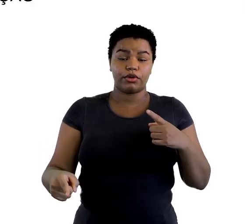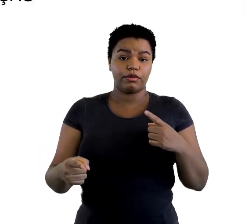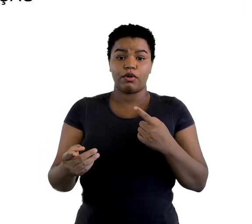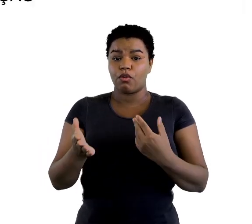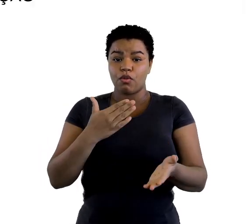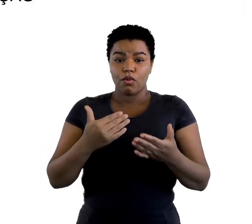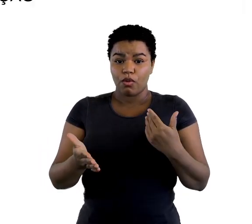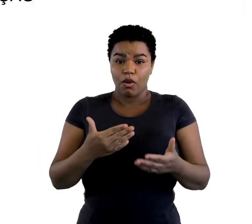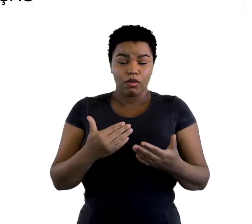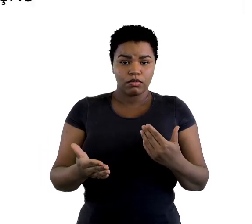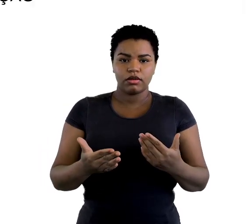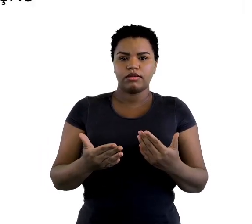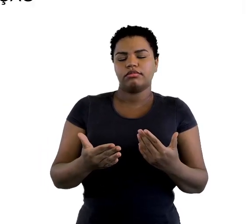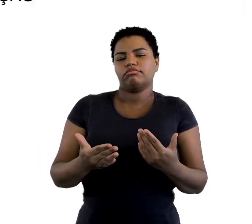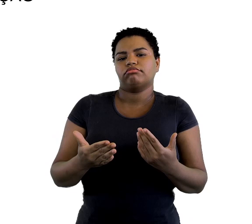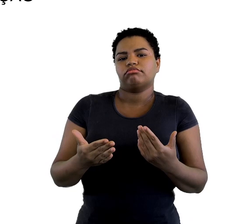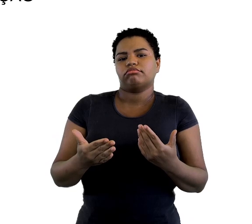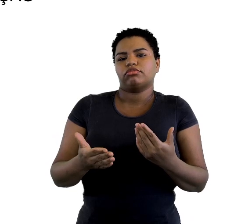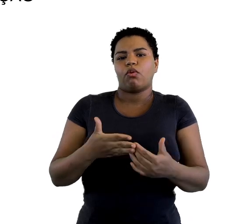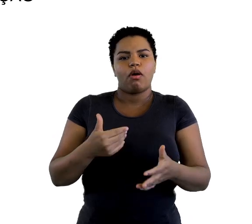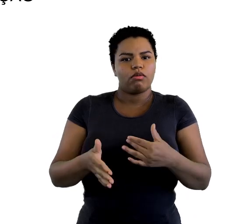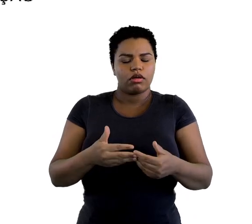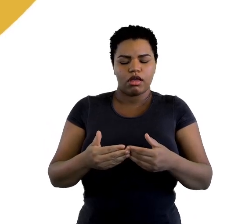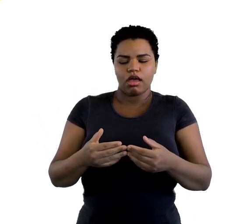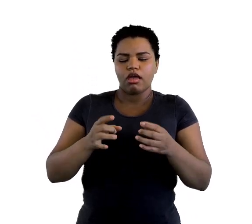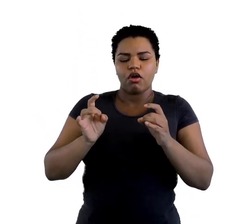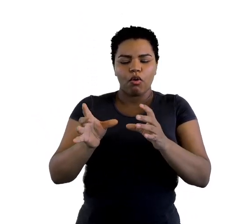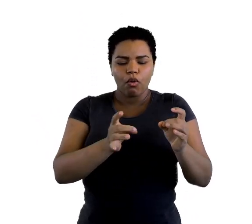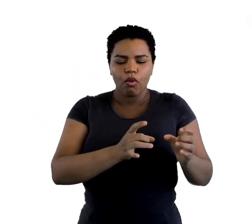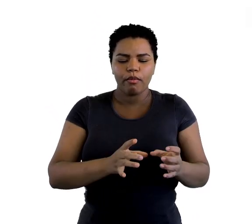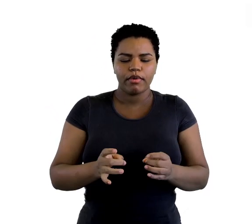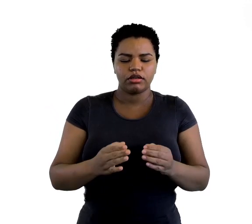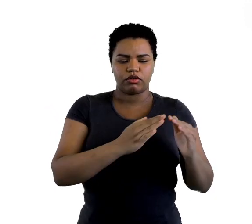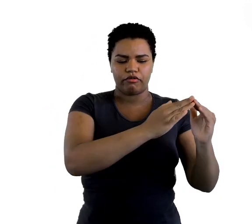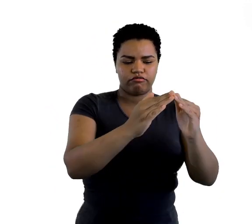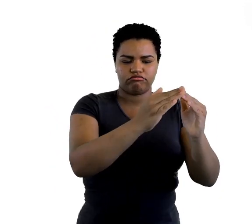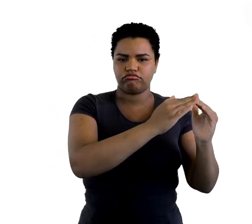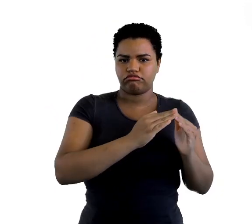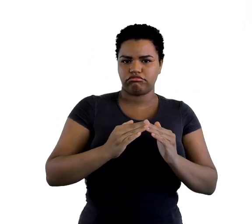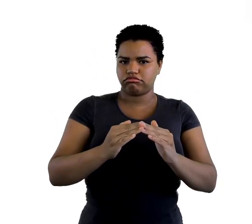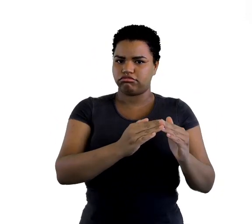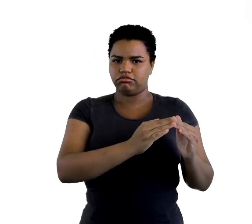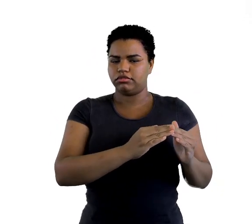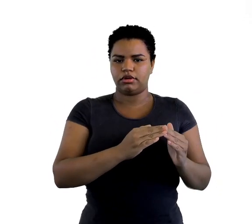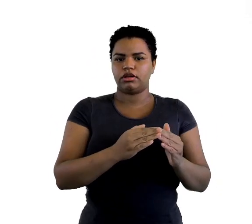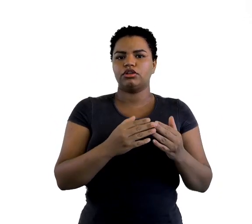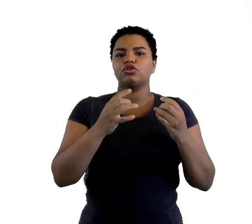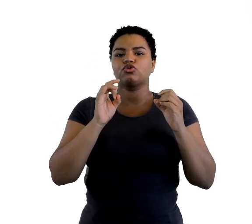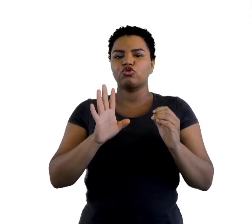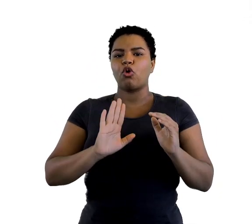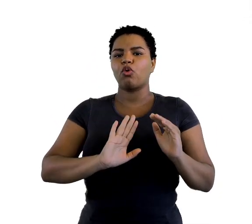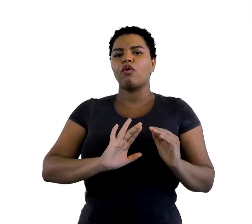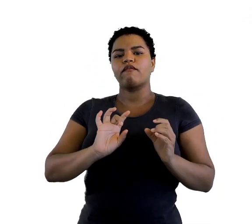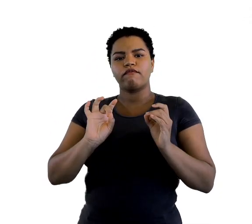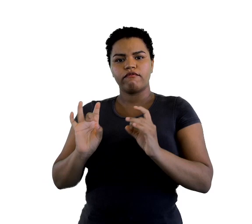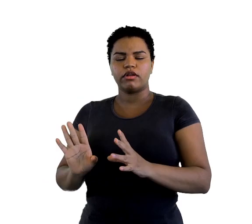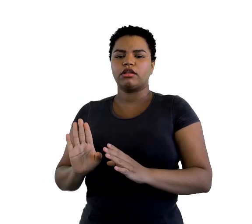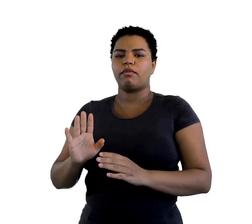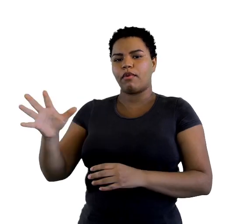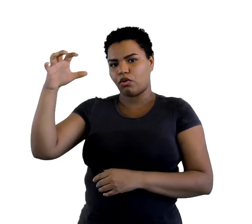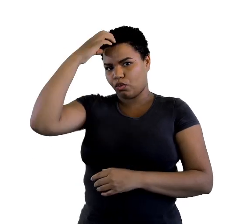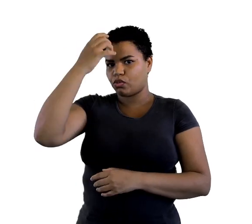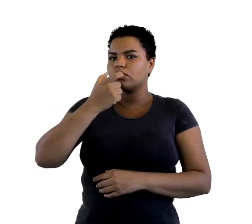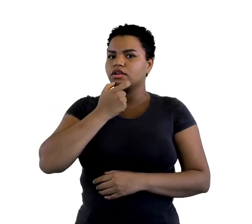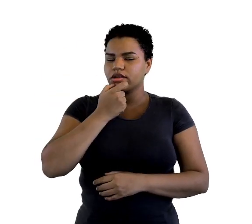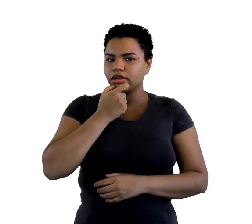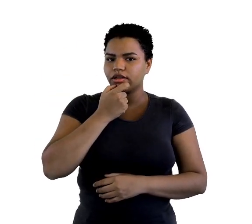vizinhos. Os colonos só poderiam comercializar com a coroa inglesa. Aqui nós temos algumas imagens do primeiro congresso